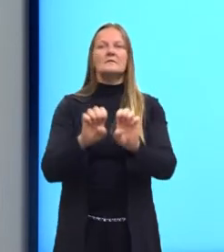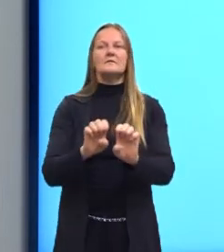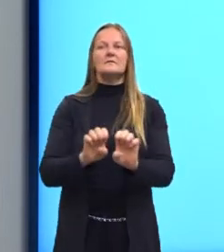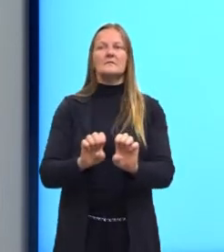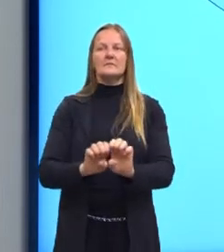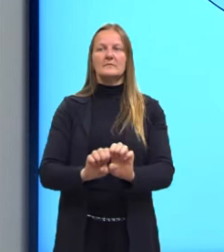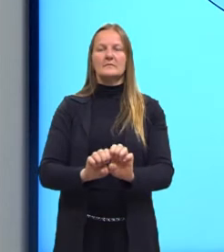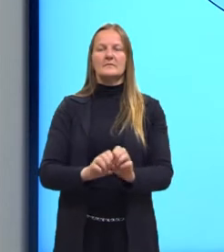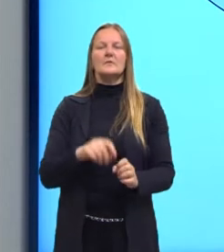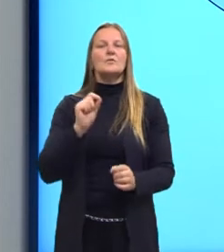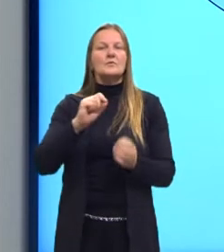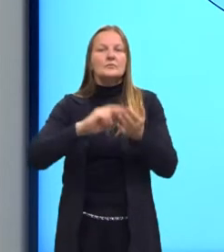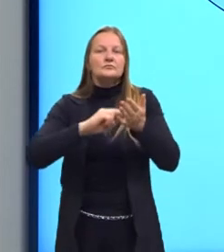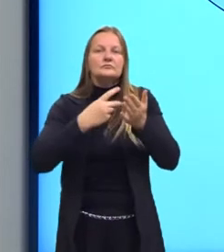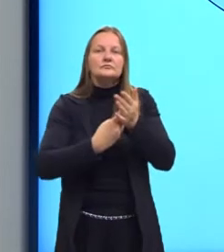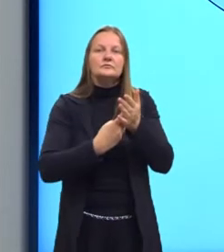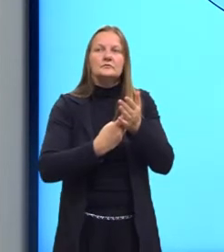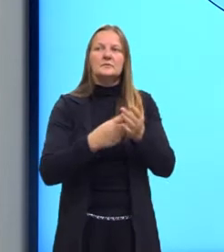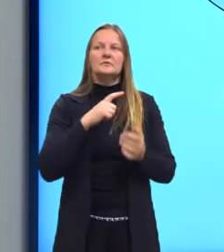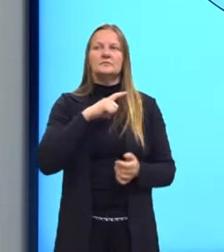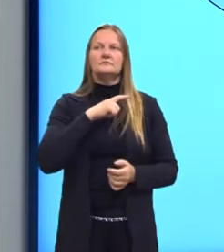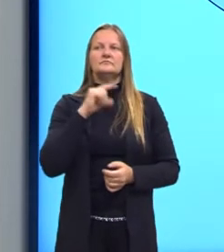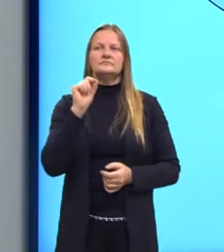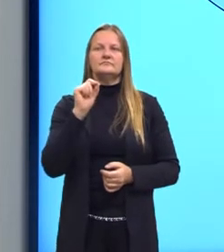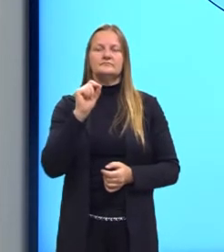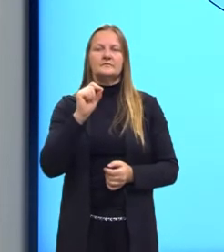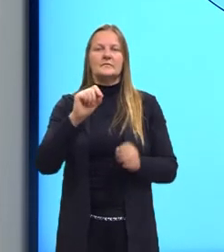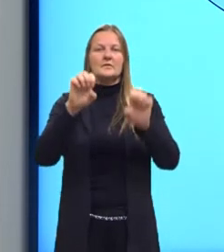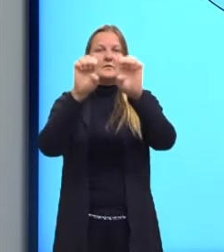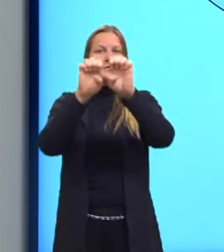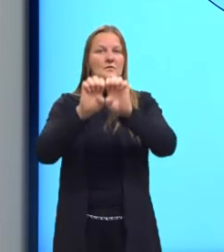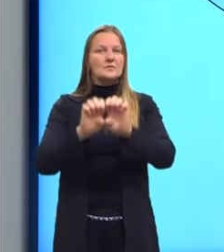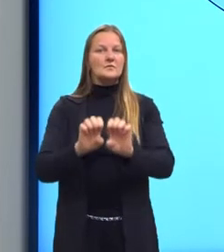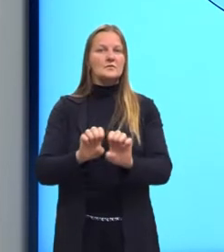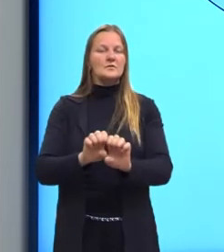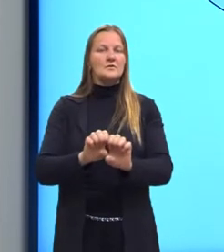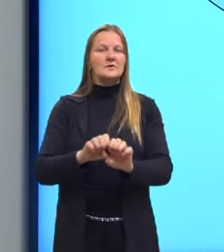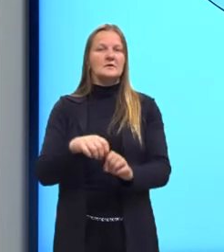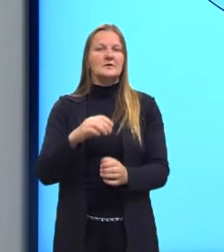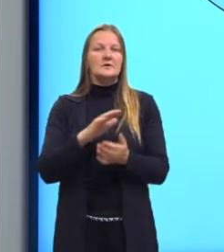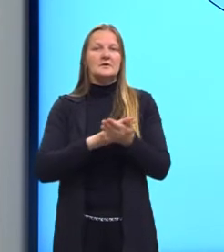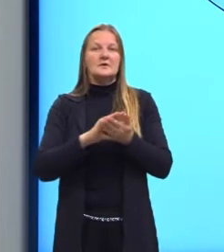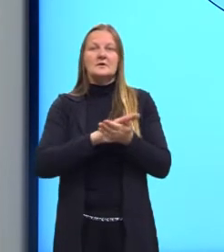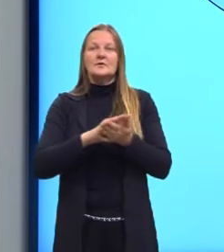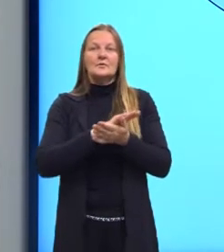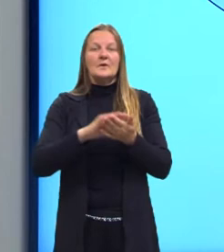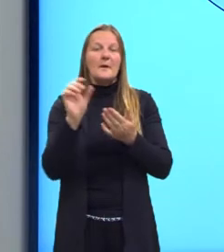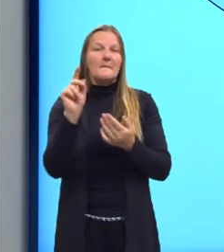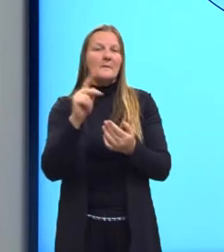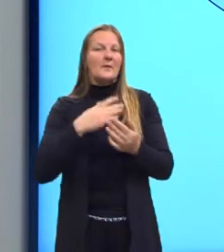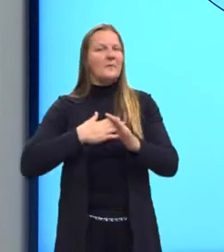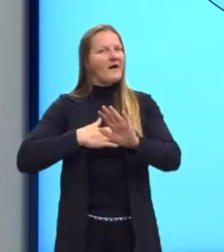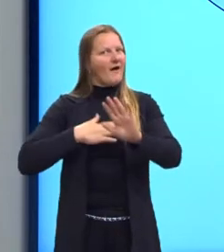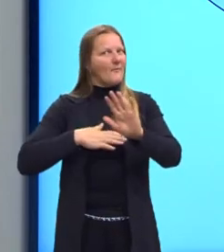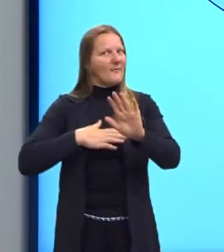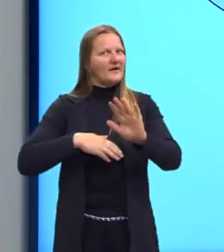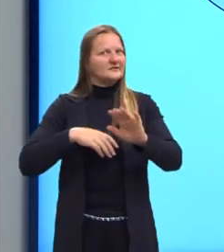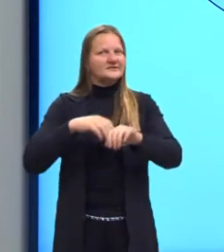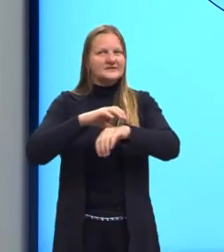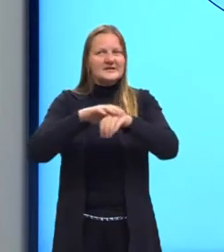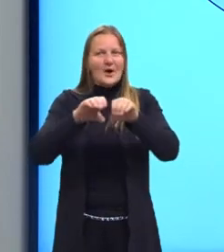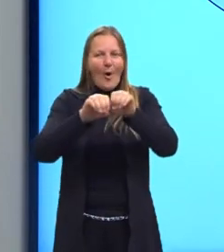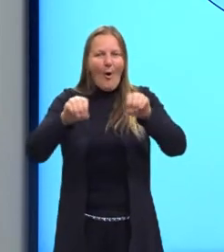isso significa que esqueleto não é este vamos tranquilizar o esqueleto